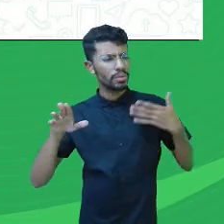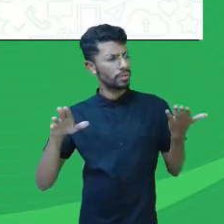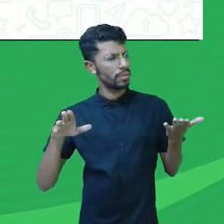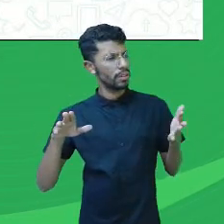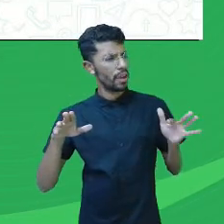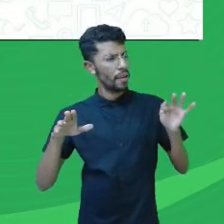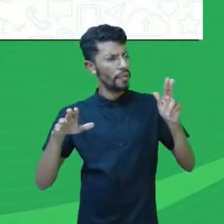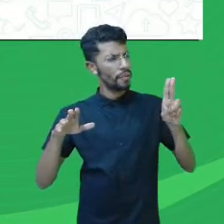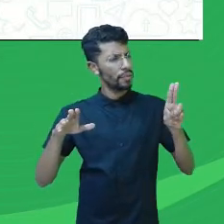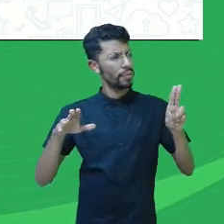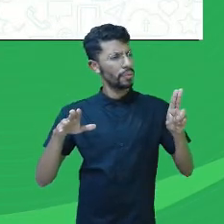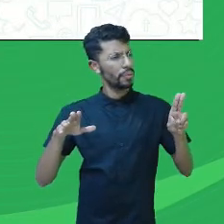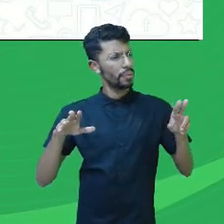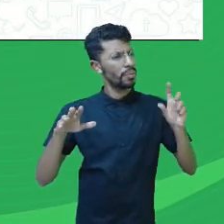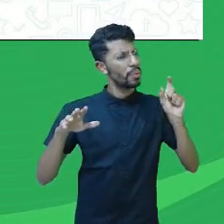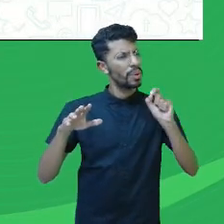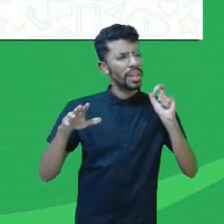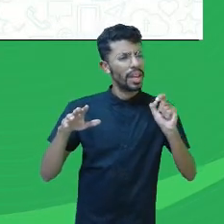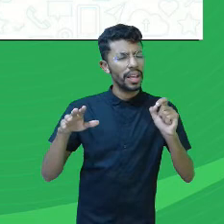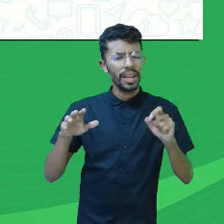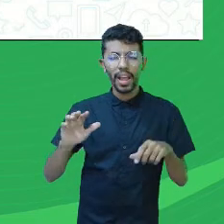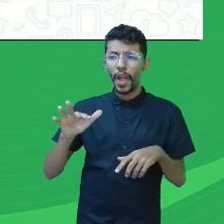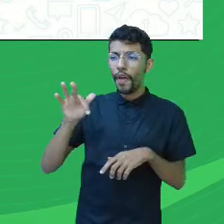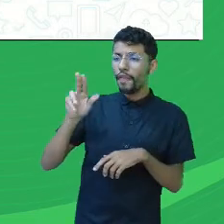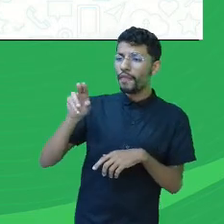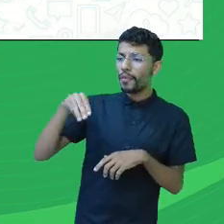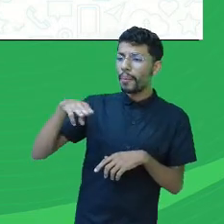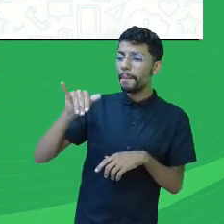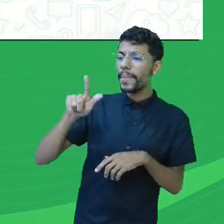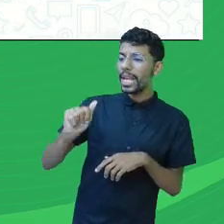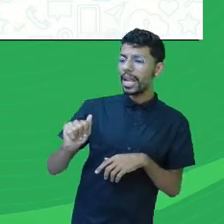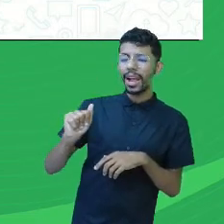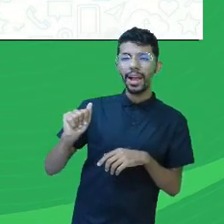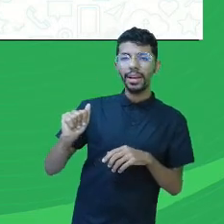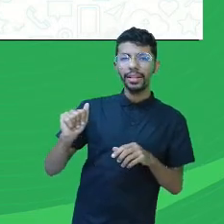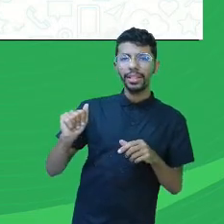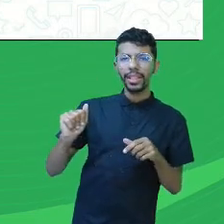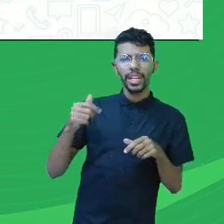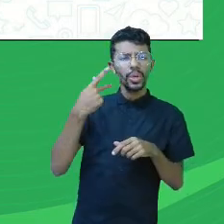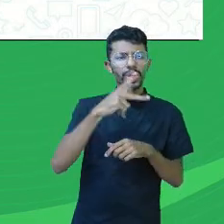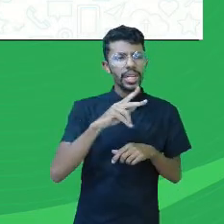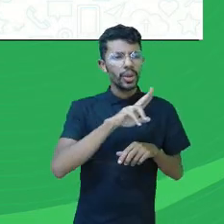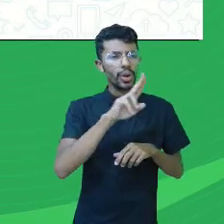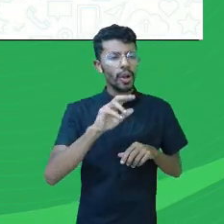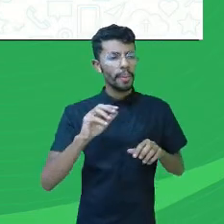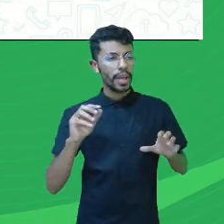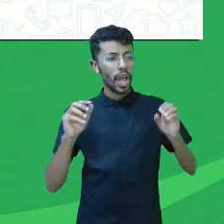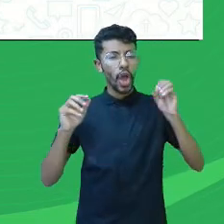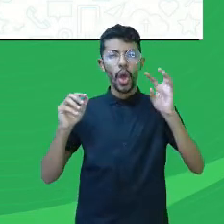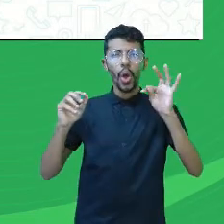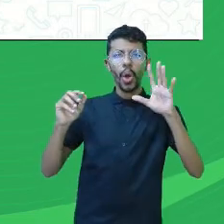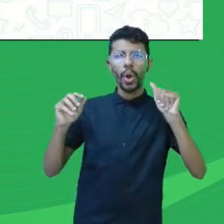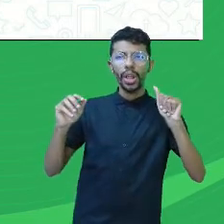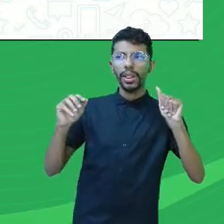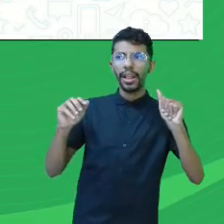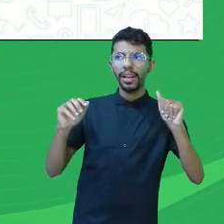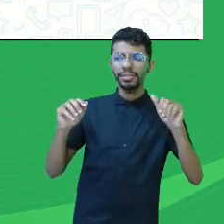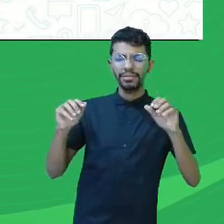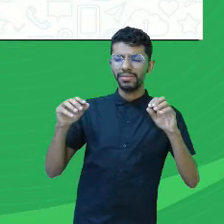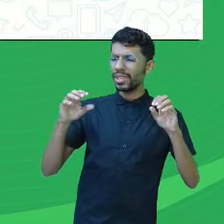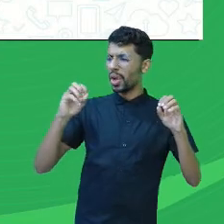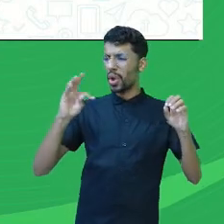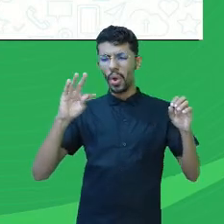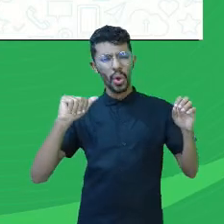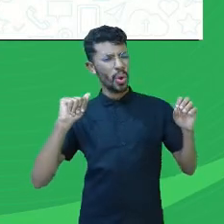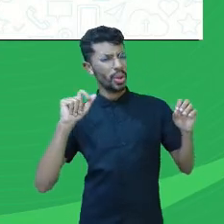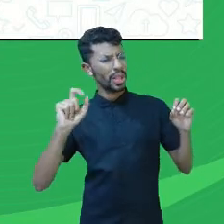Ota. Ota o quê? Ota formiga. Você percebeu, você entendeu a piada? As formiguinhas ali se